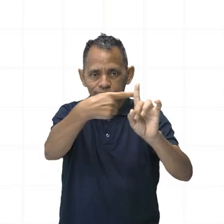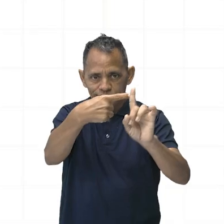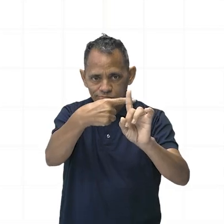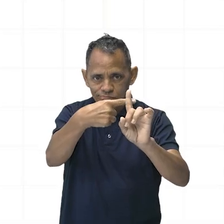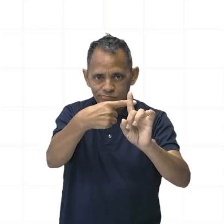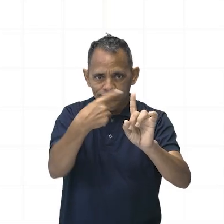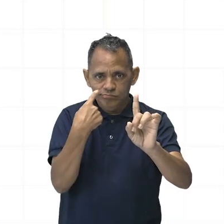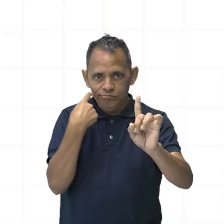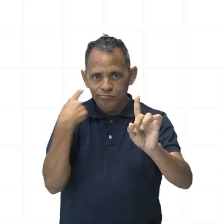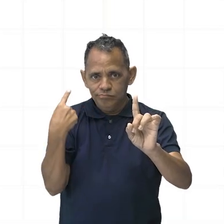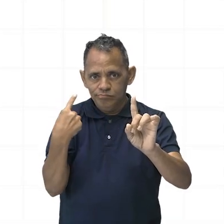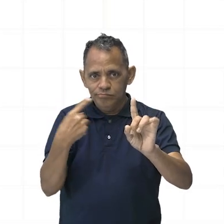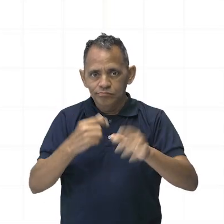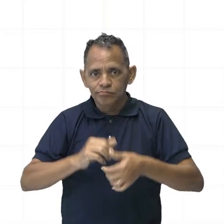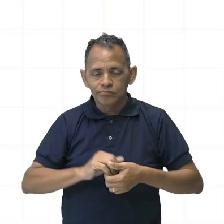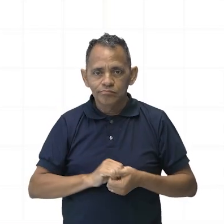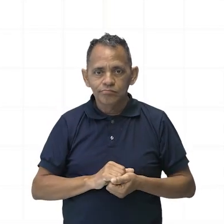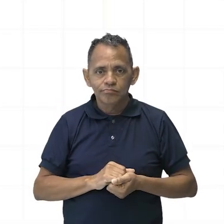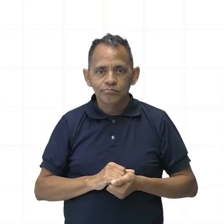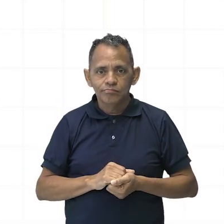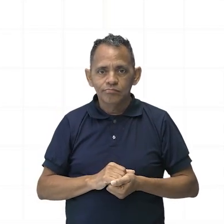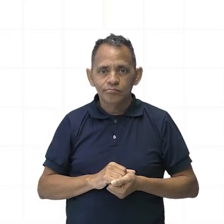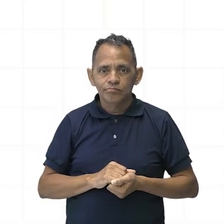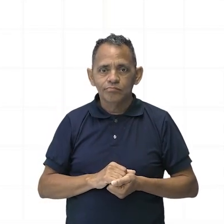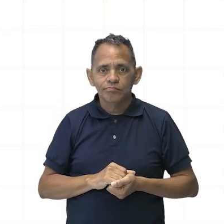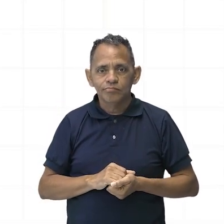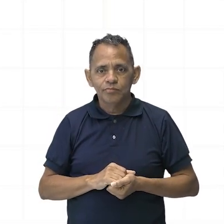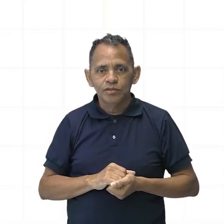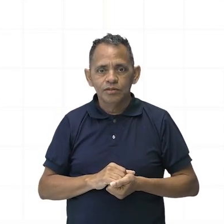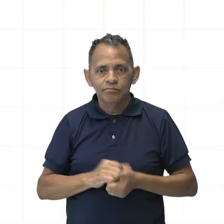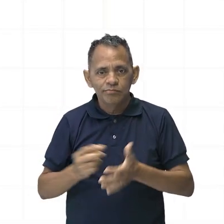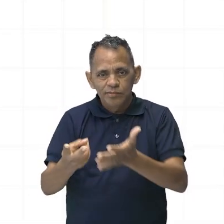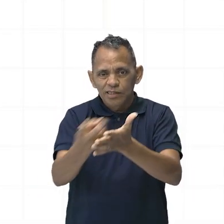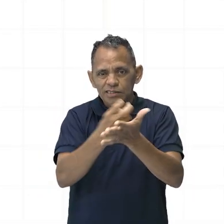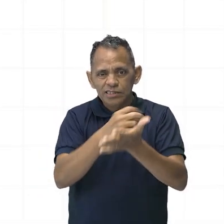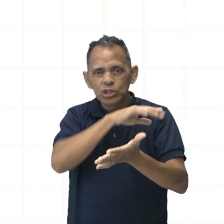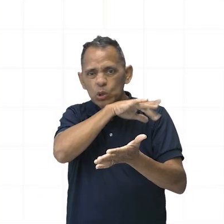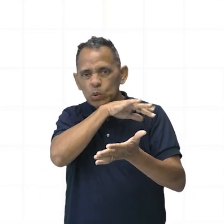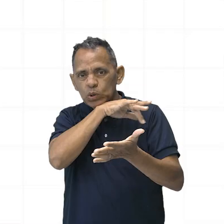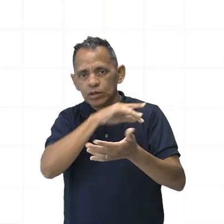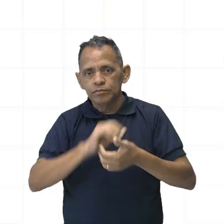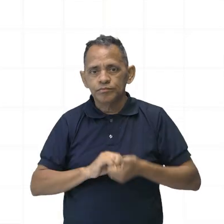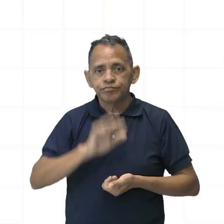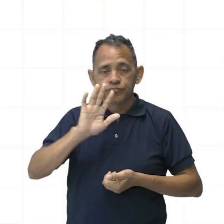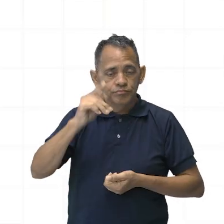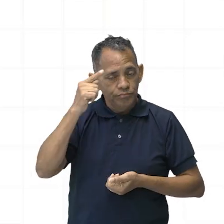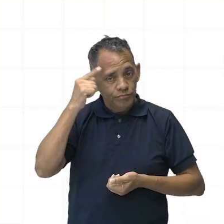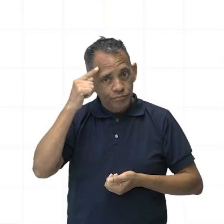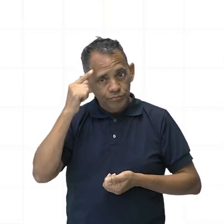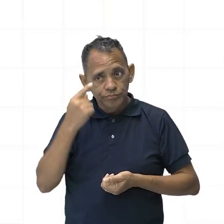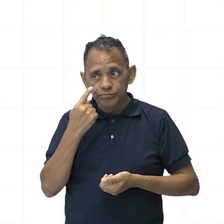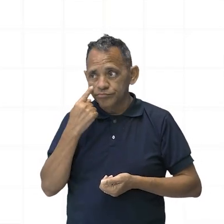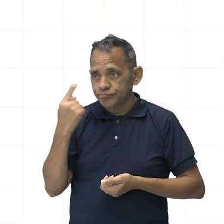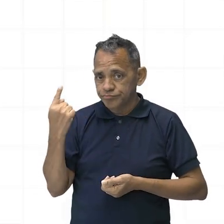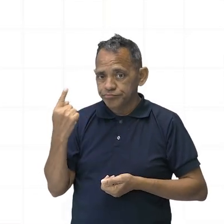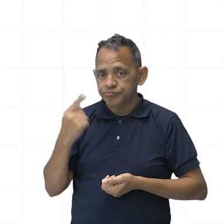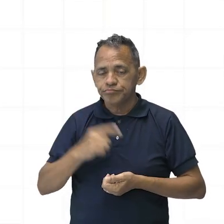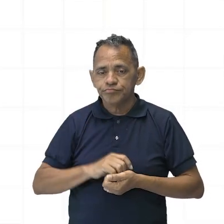porque eu não sou muito bom de desenho, mas a ideia é essa. Tudo bem?